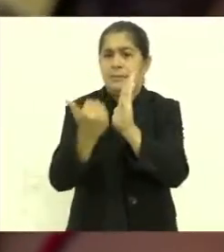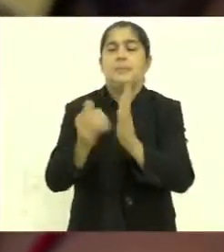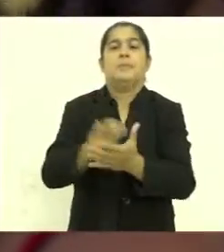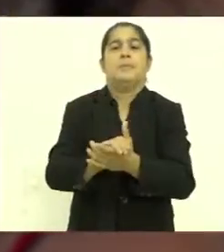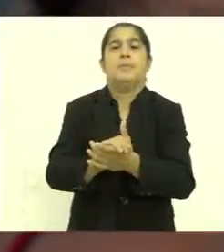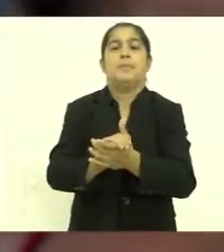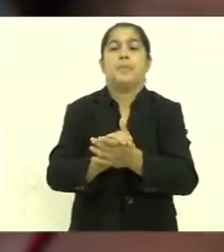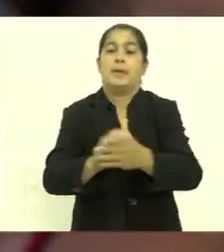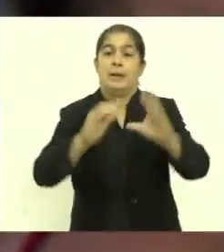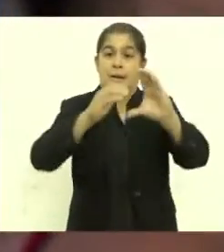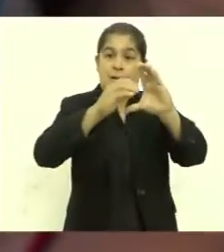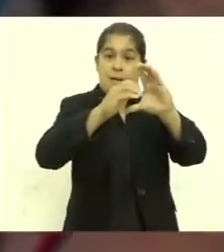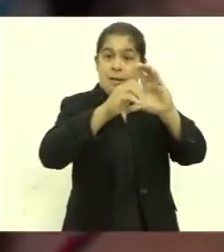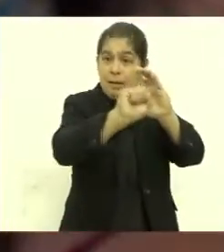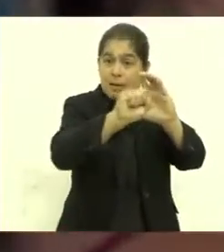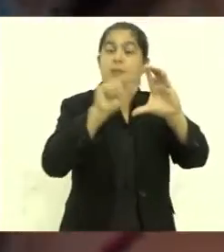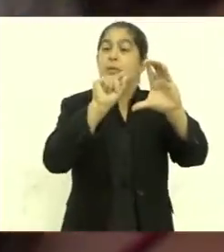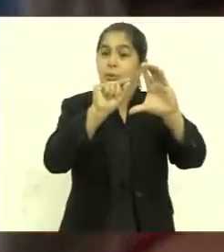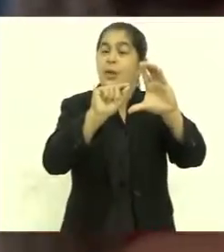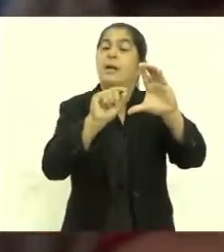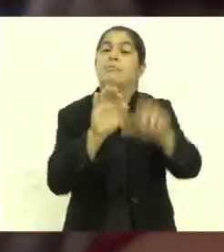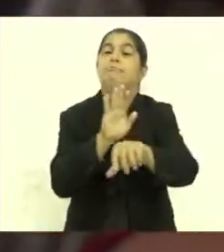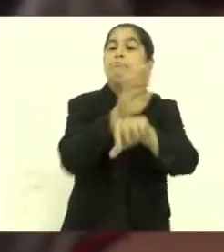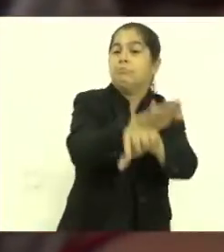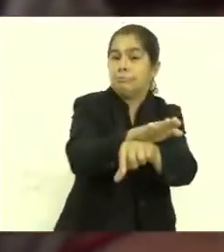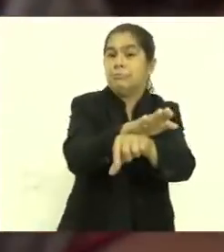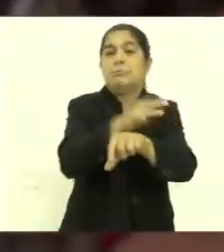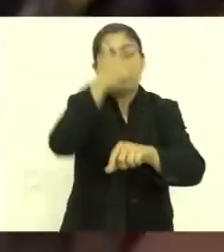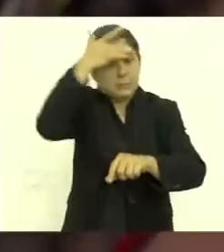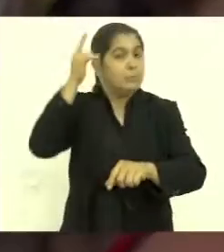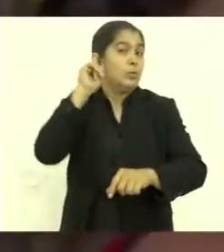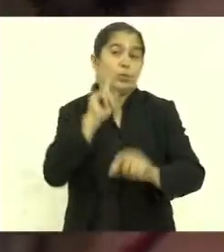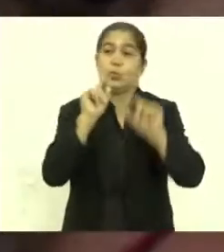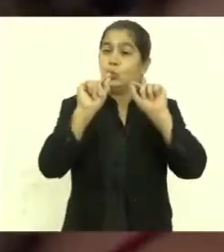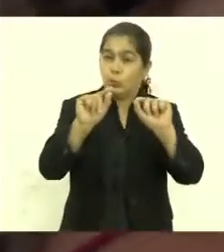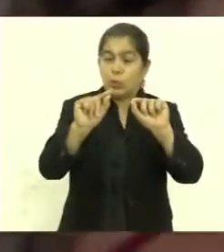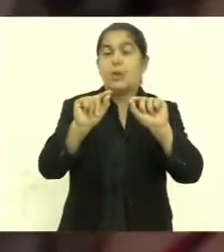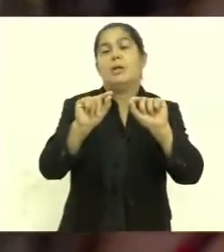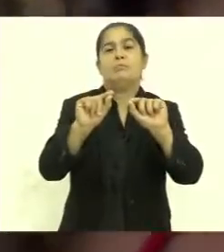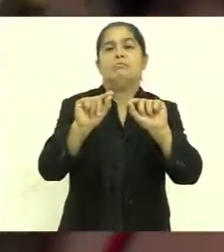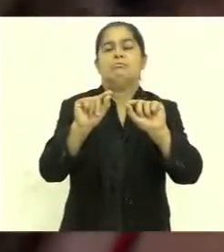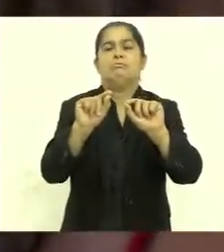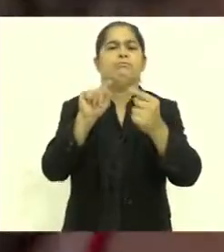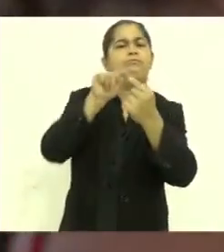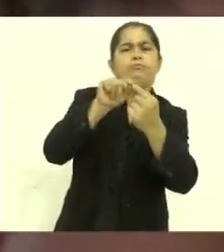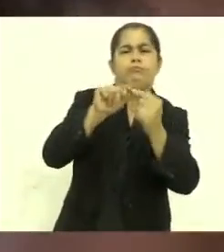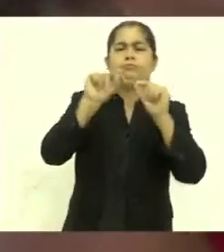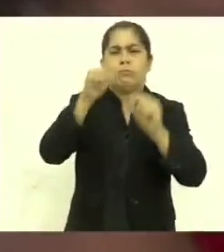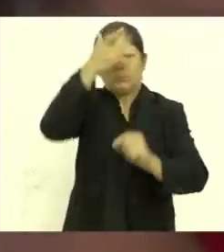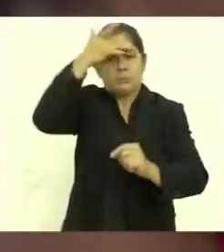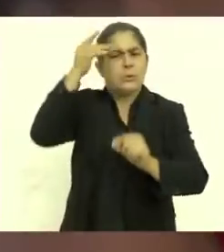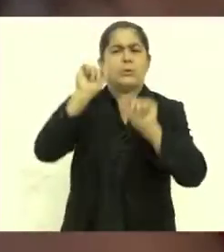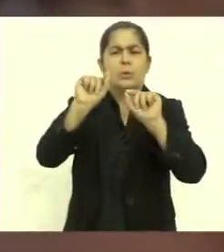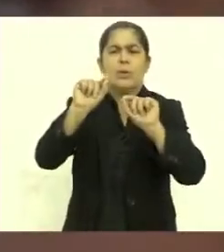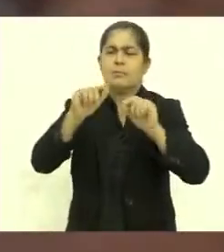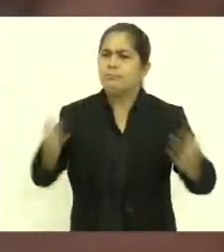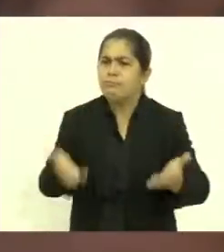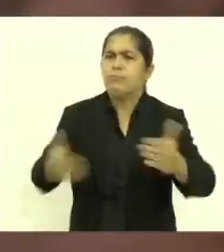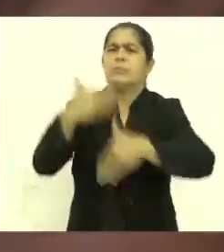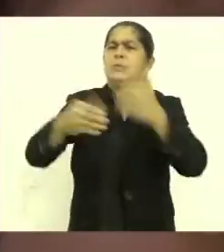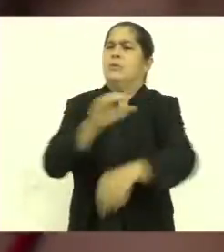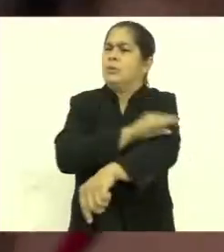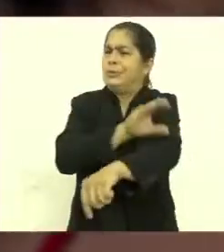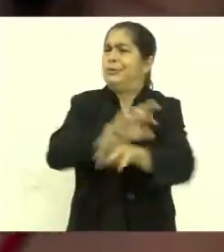segmento. Nós temos o Centro de Apoio à Pessoa Surda, que é o CAIS, que tem como finalidade fazer com que as